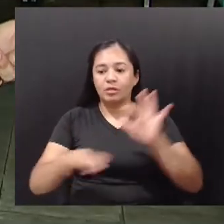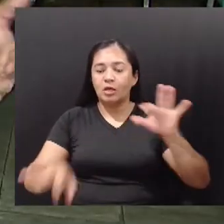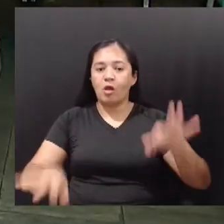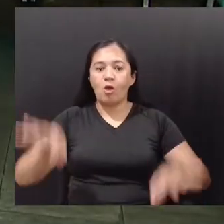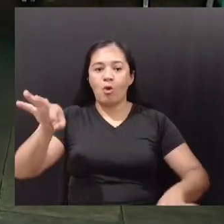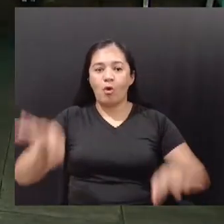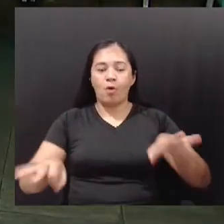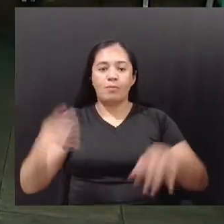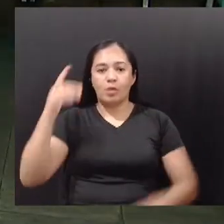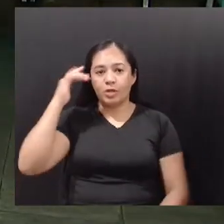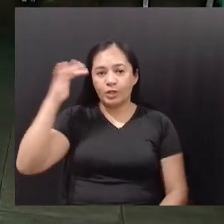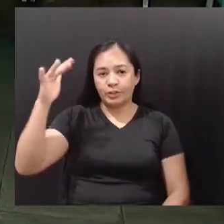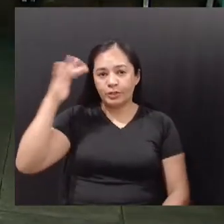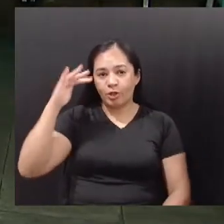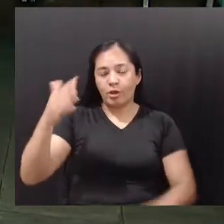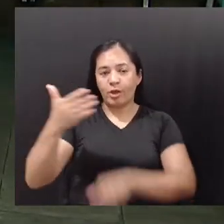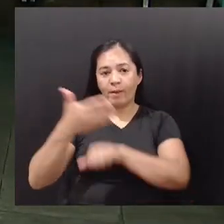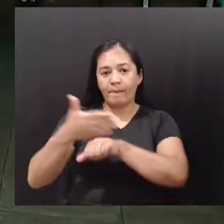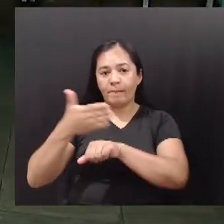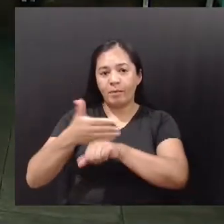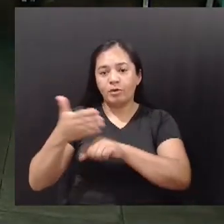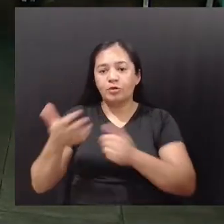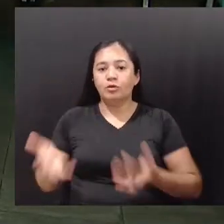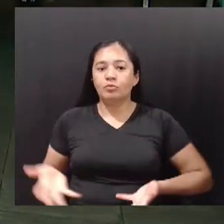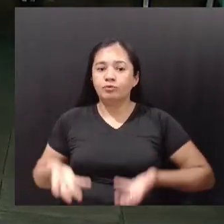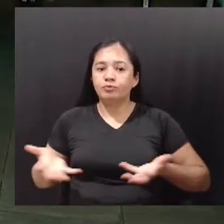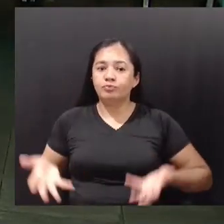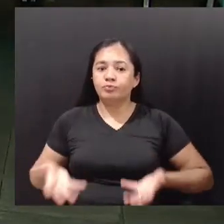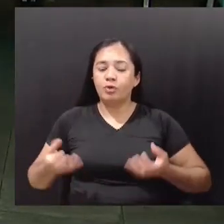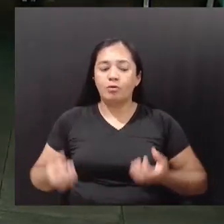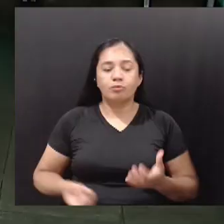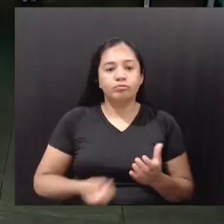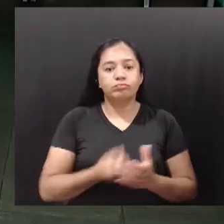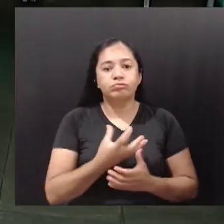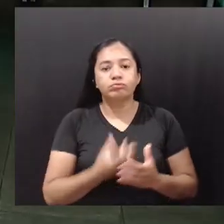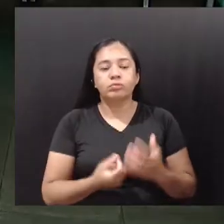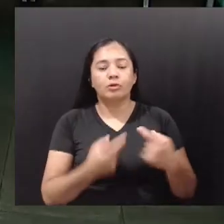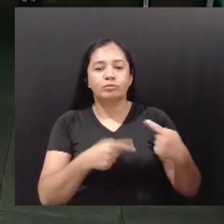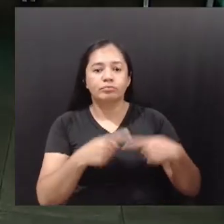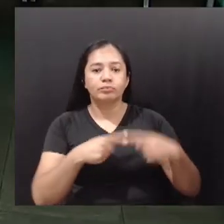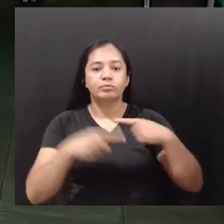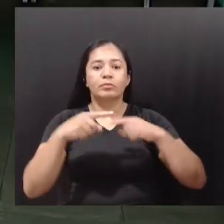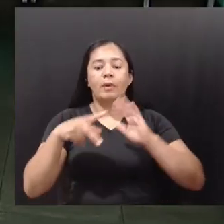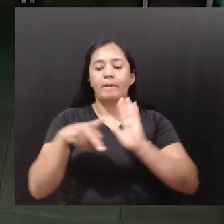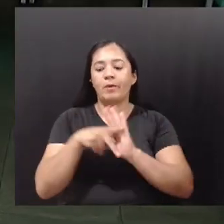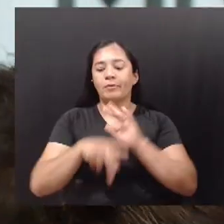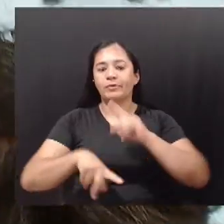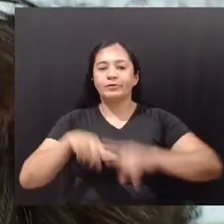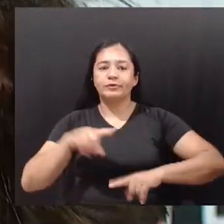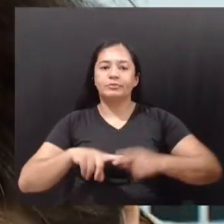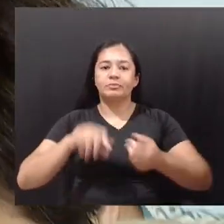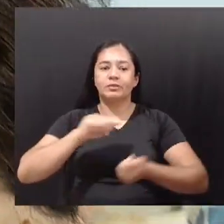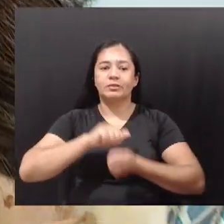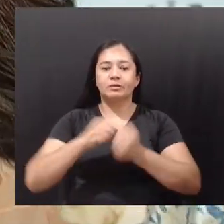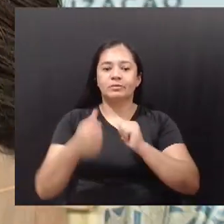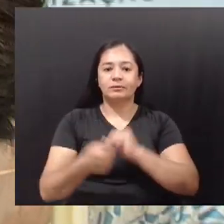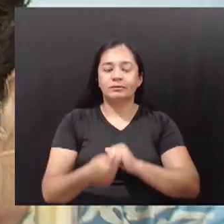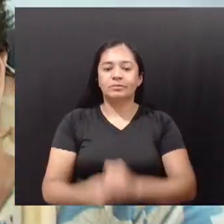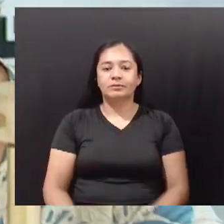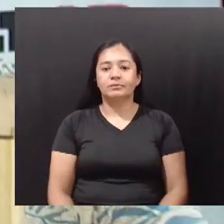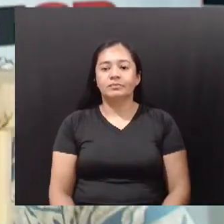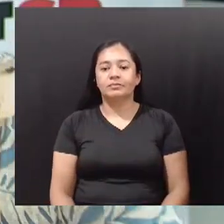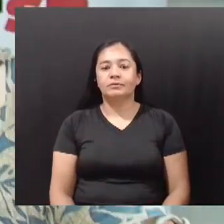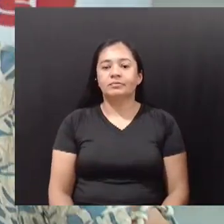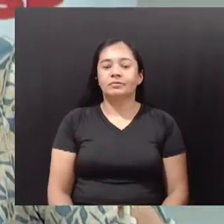práticas que estimulam a criação, também o desenvolvimento de peças adaptadas. Para a responsável